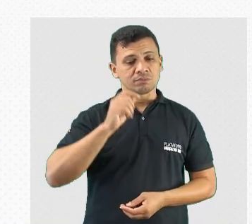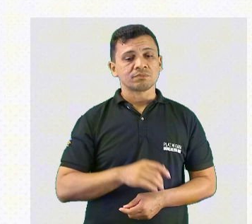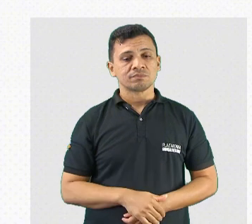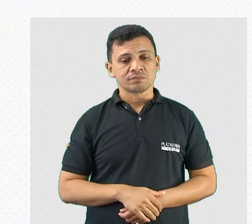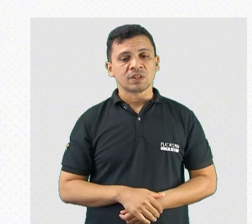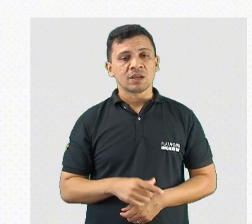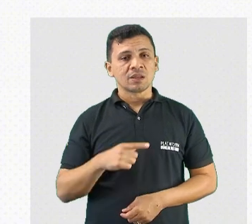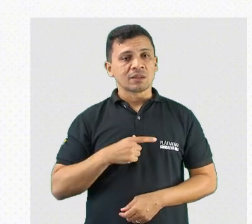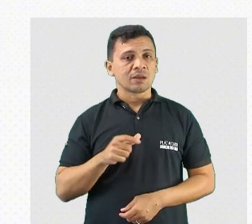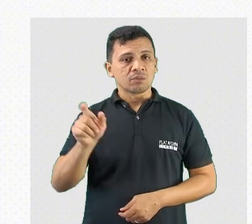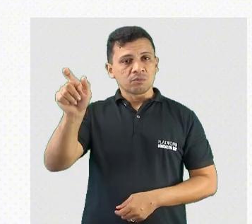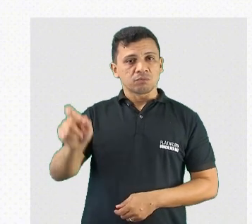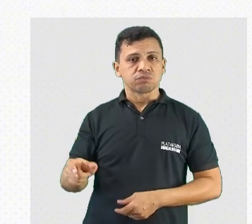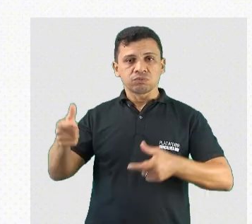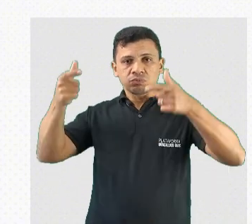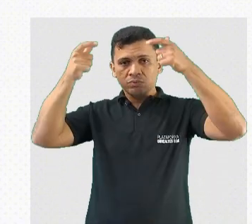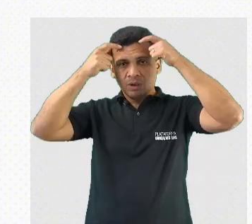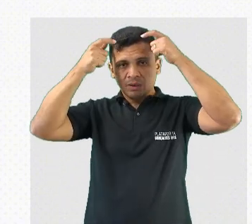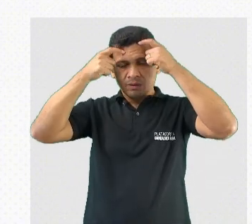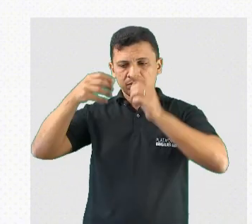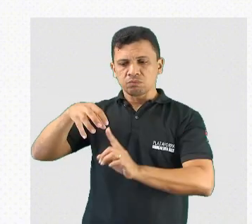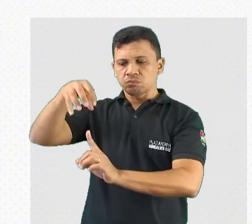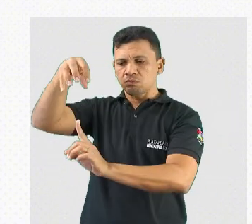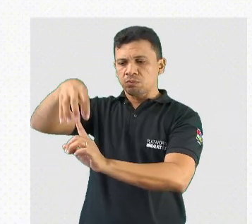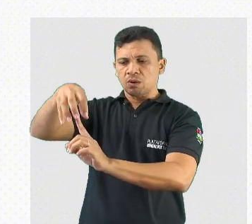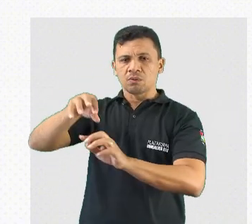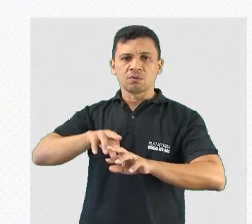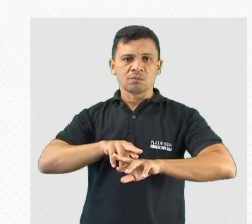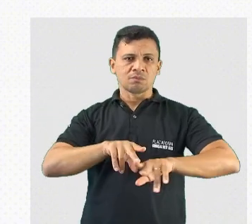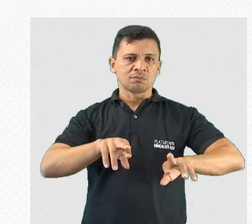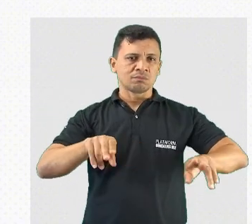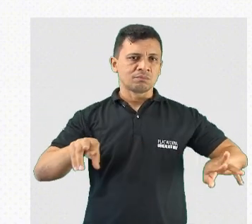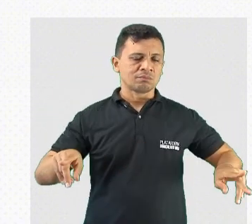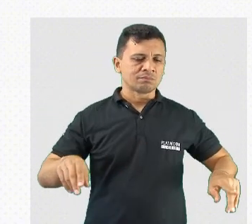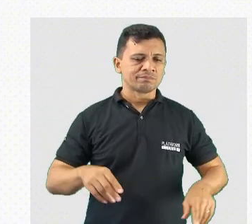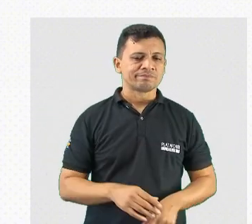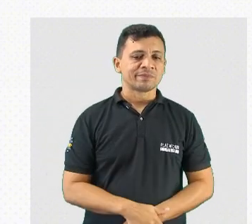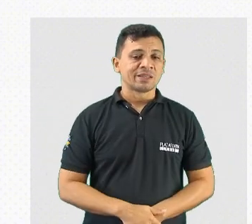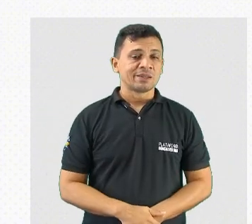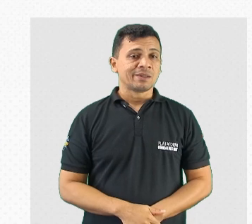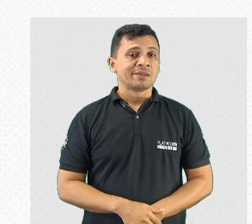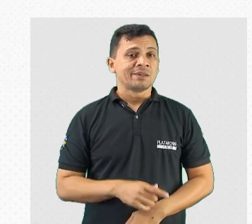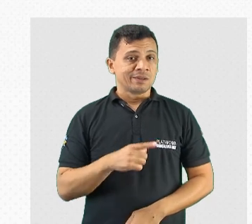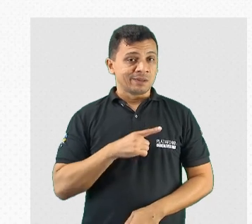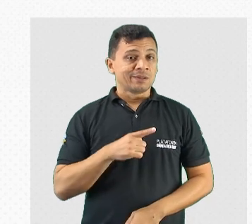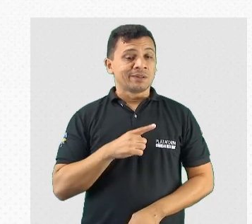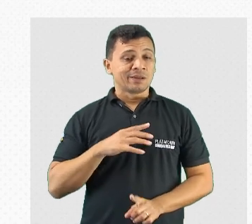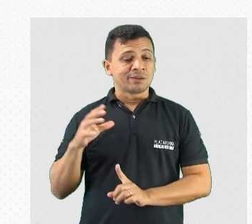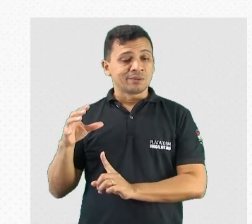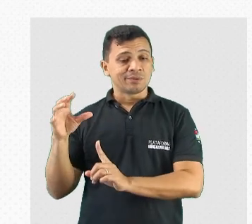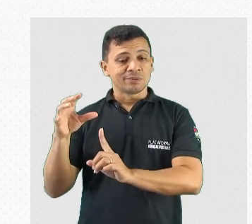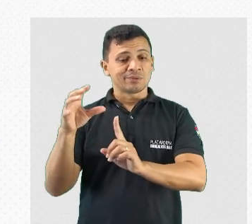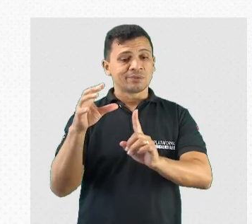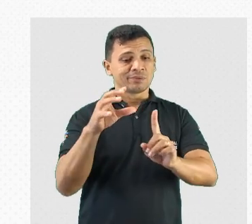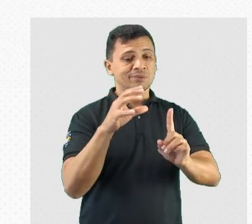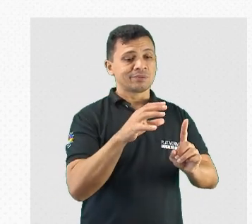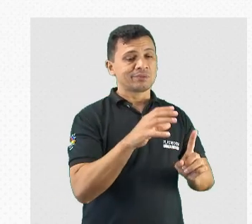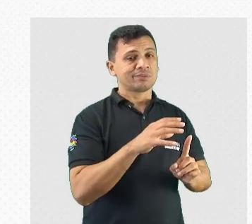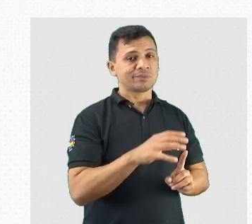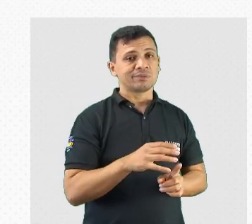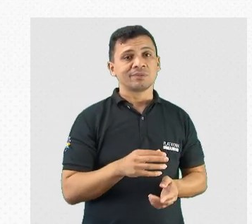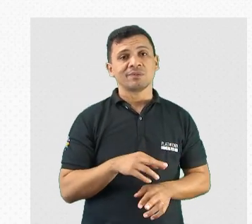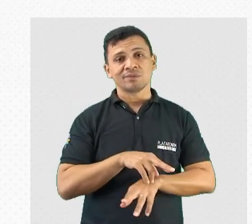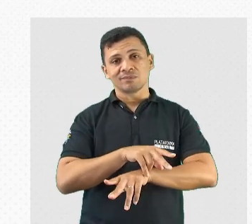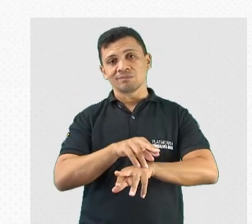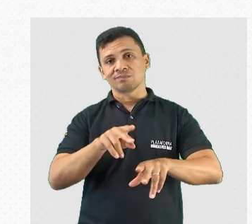com a coroação do rei, com cavalgadas, entre outras coisas. A gente tem uma influência gigantesca de uma série de elementos, não dá para